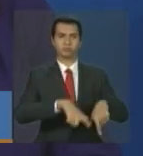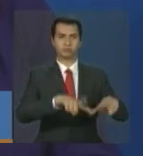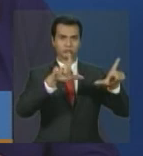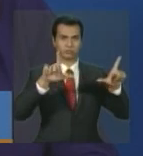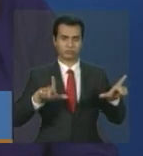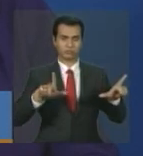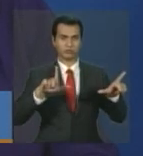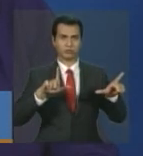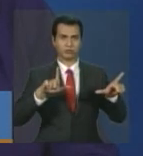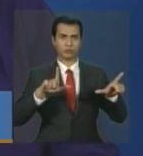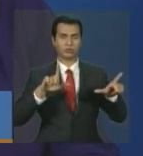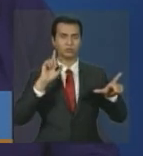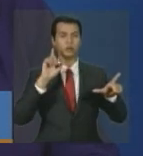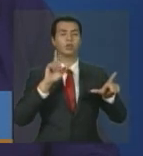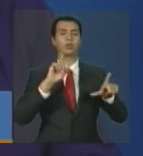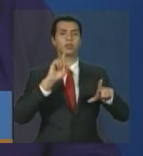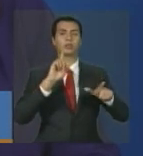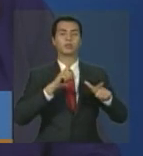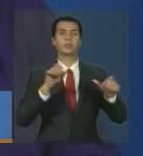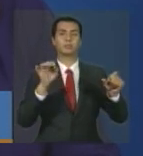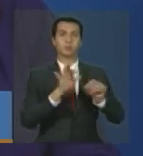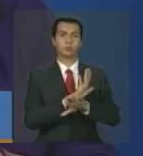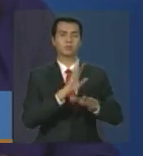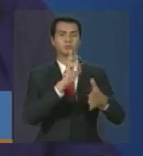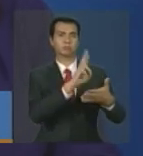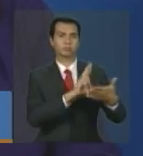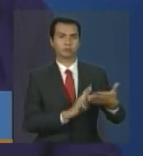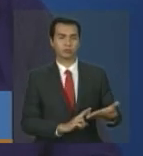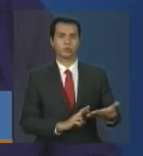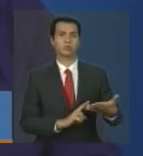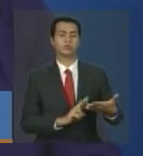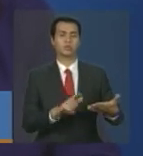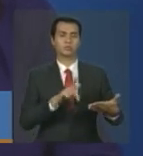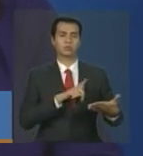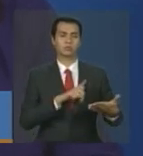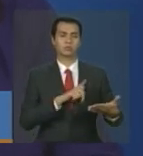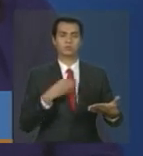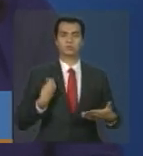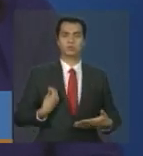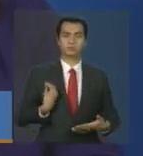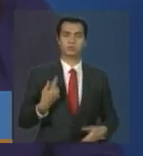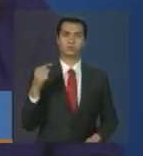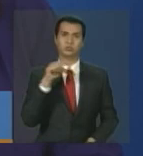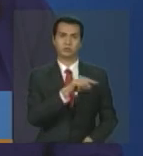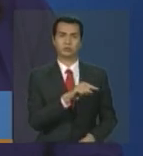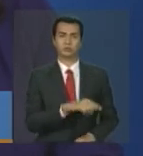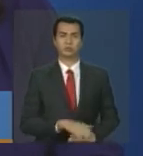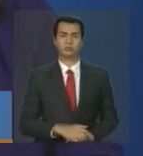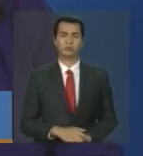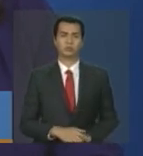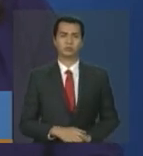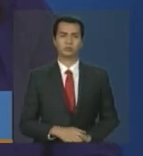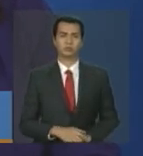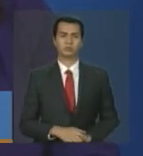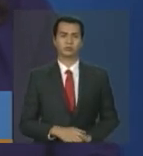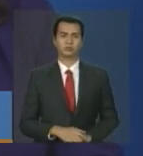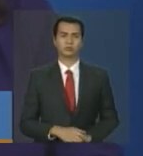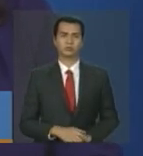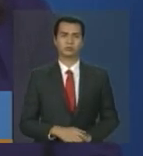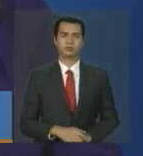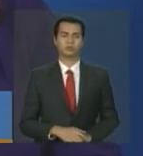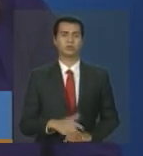e após preenchido o questionário quer calar é um link na